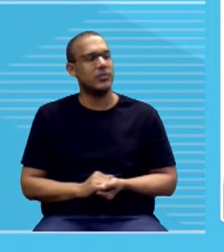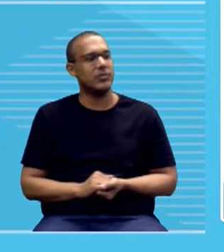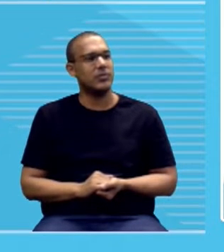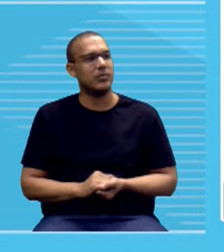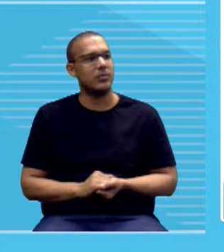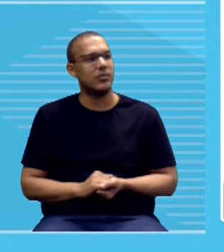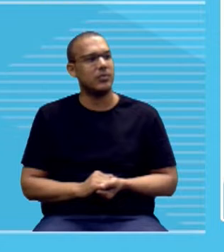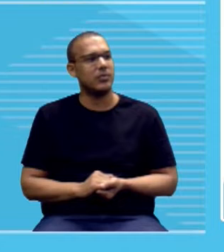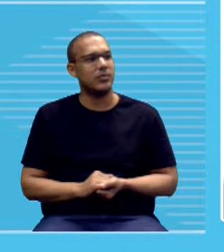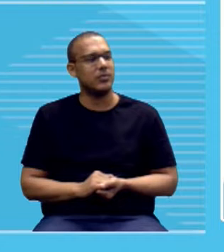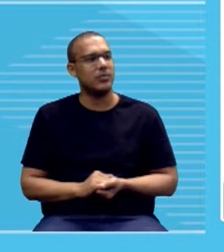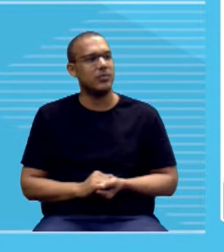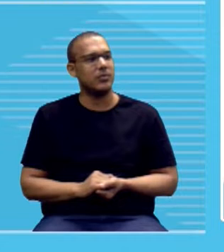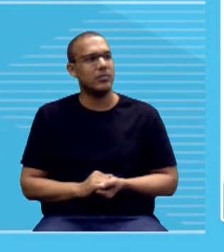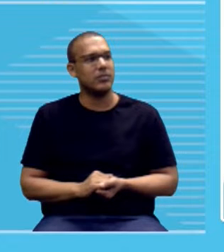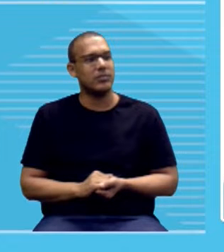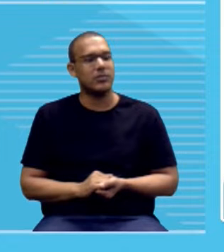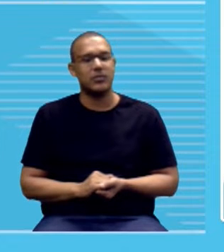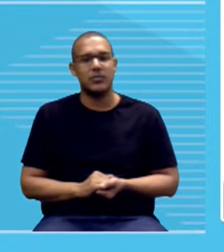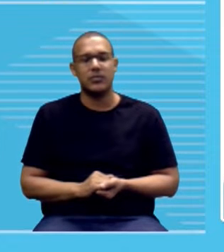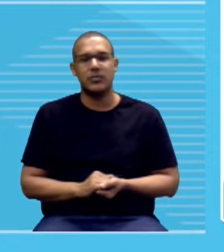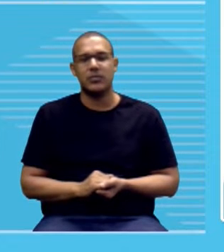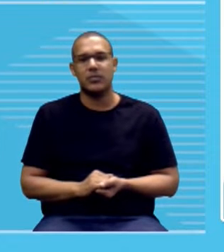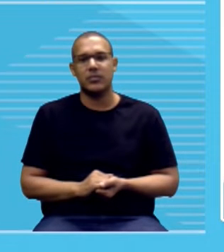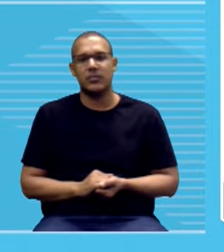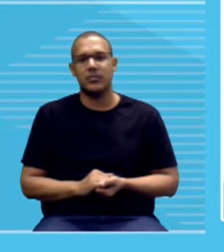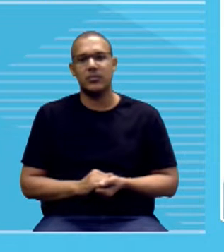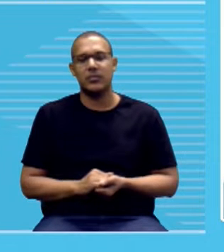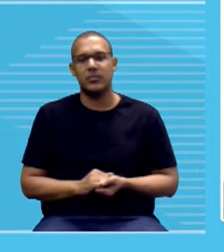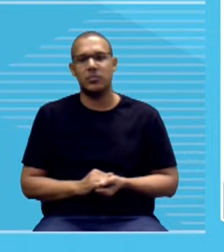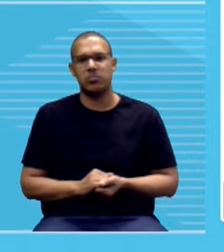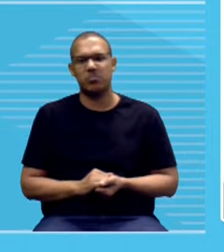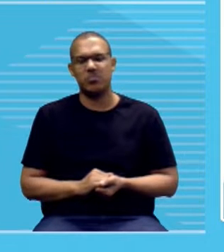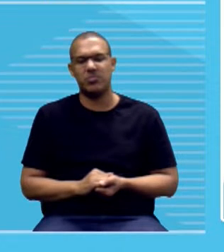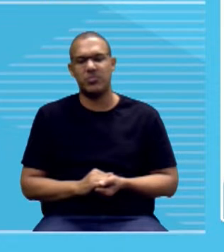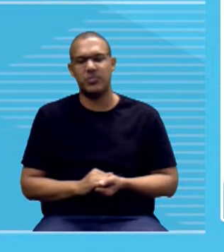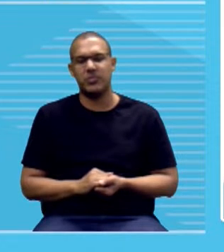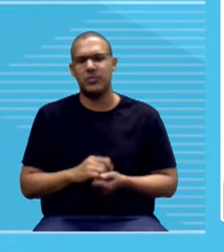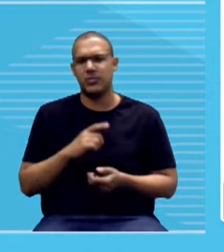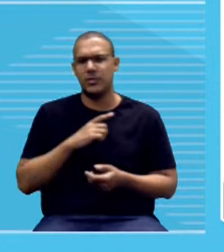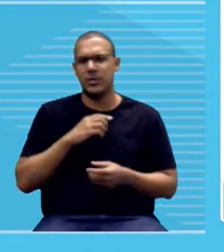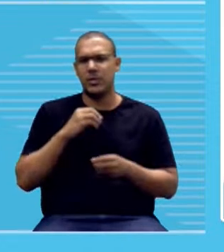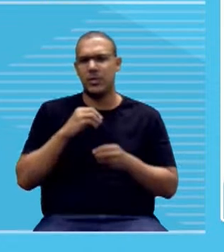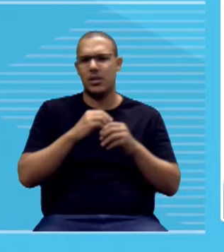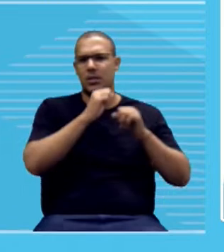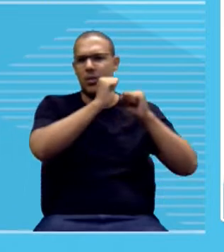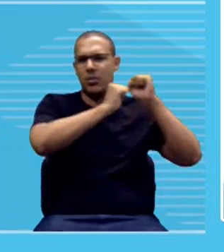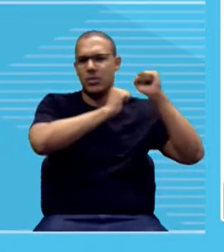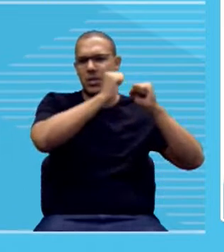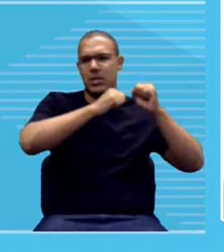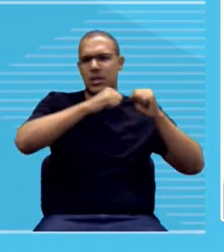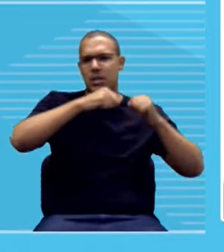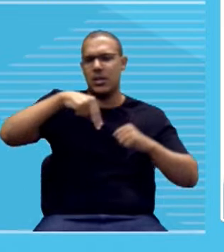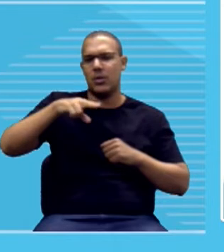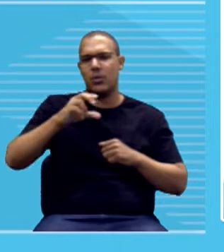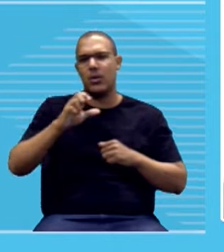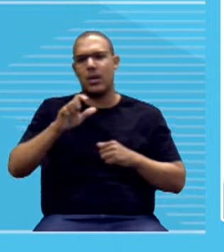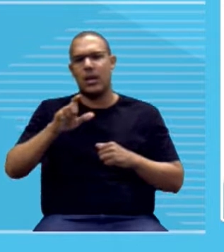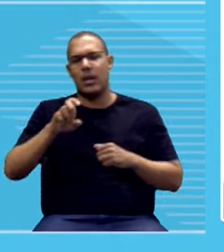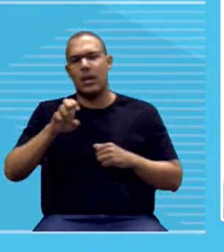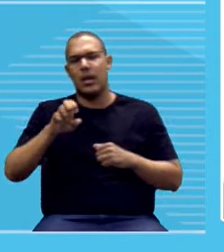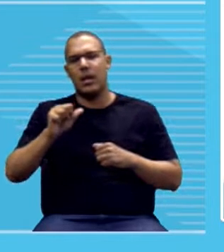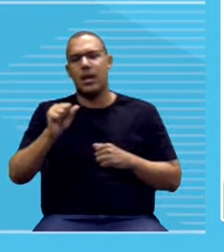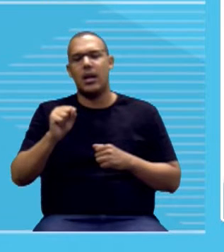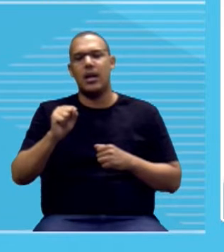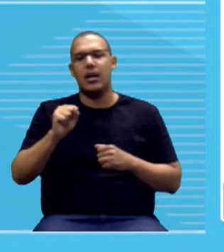Quando eu faço isso, quando eu tenho isso em relação a uma usina nuclear, eu faço